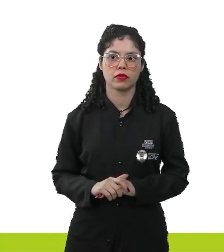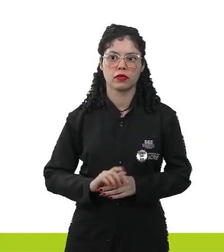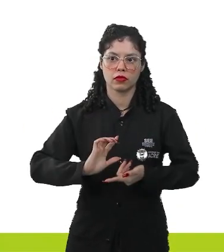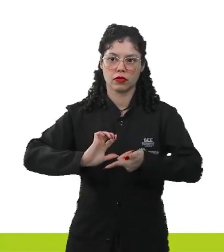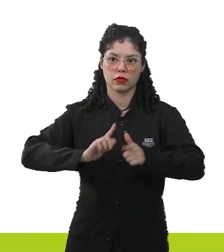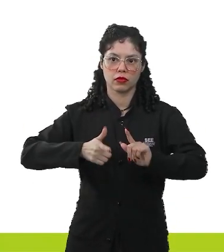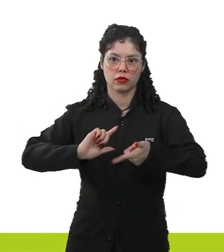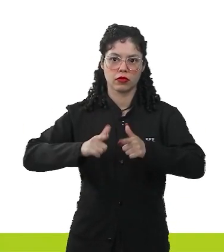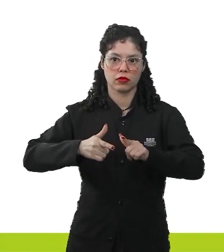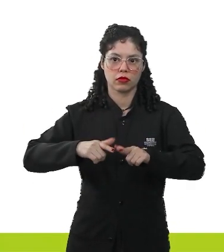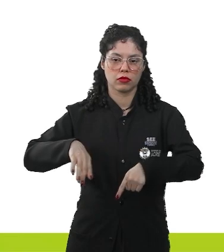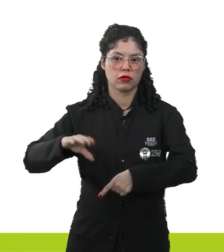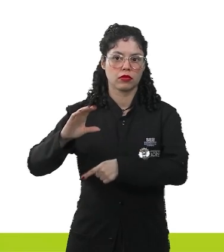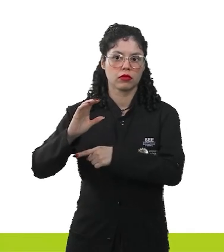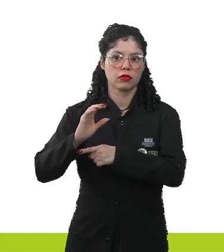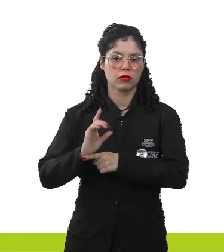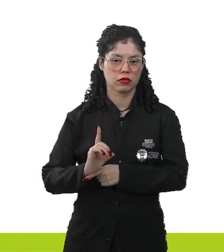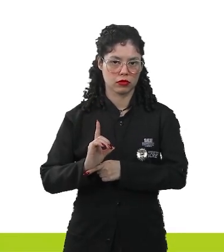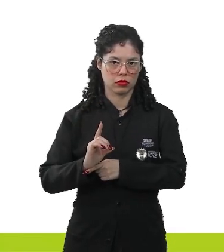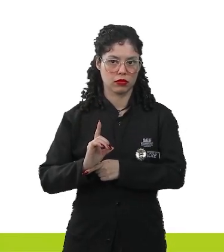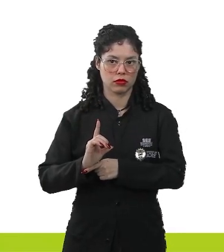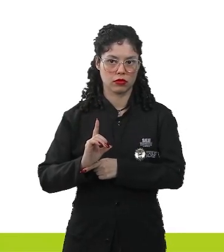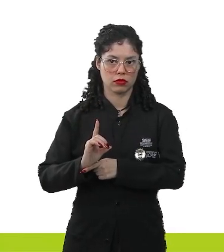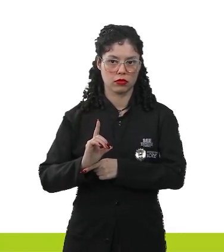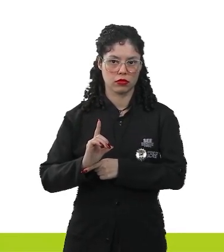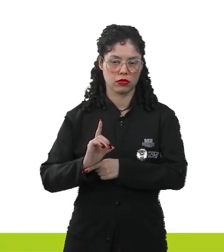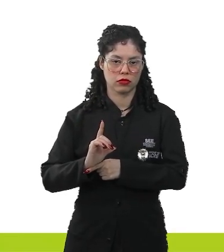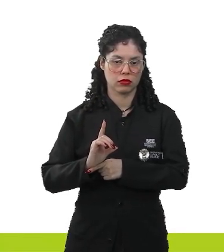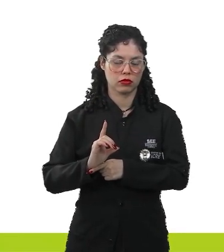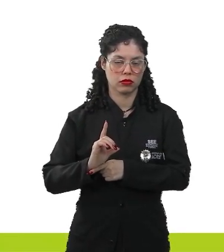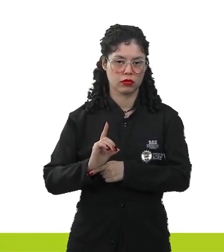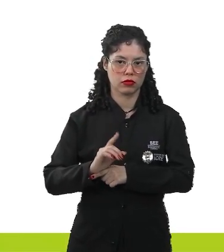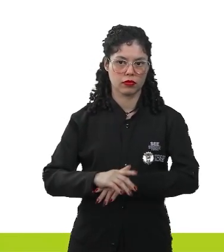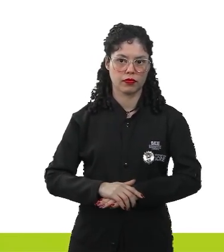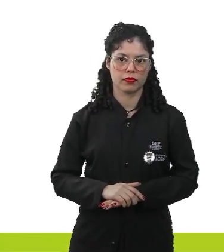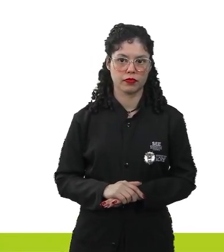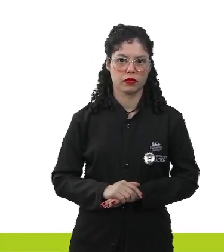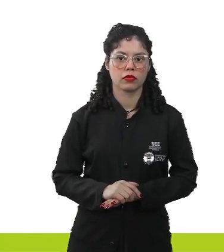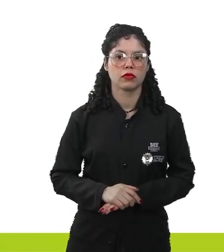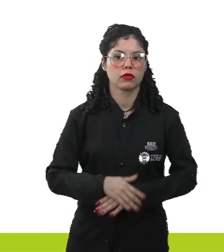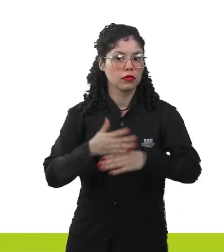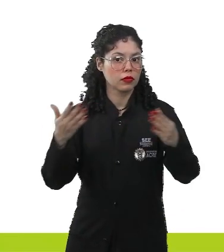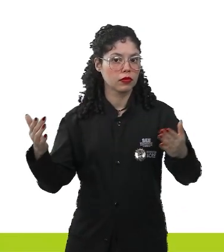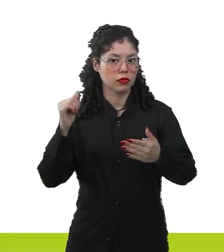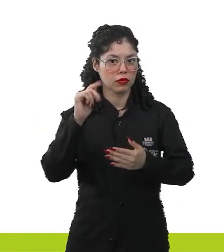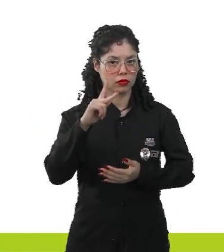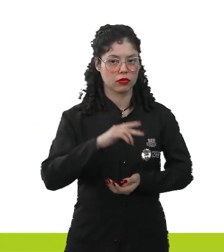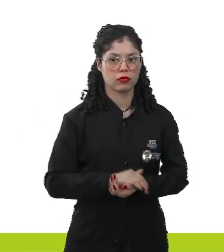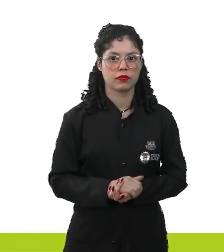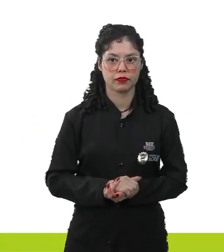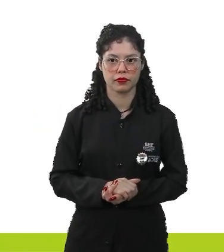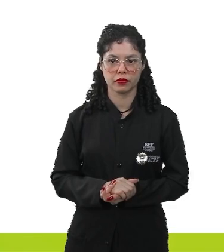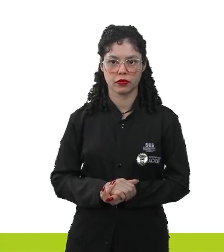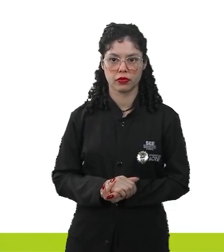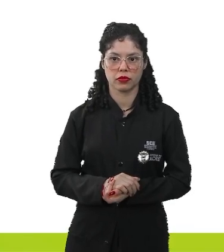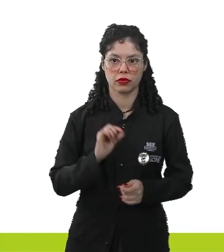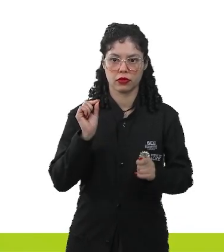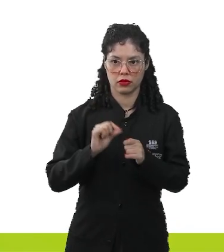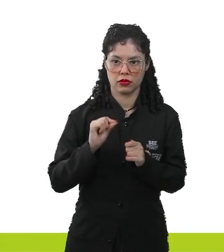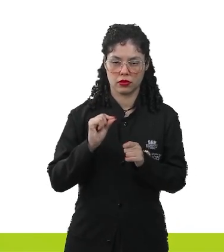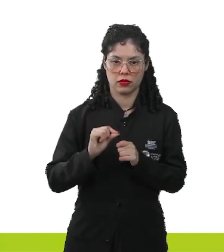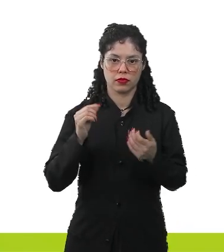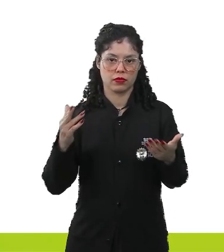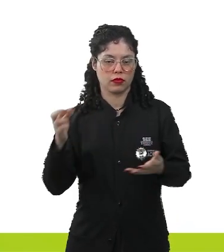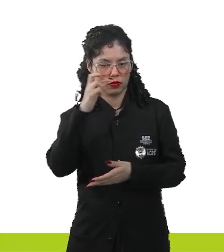alternativa correta aqui vai ser letra D. Ok? Fazendo